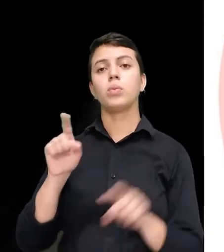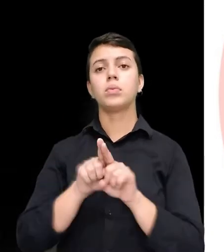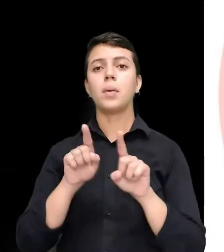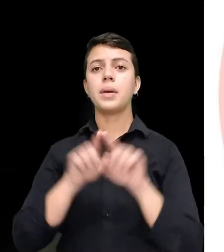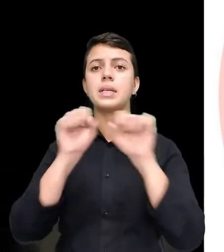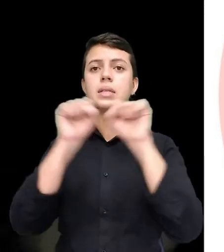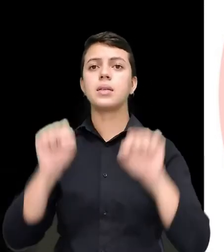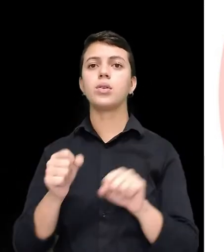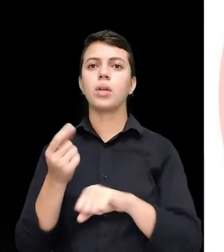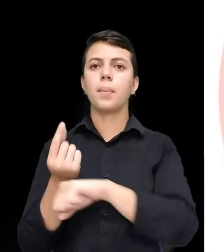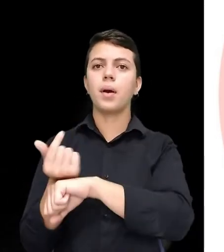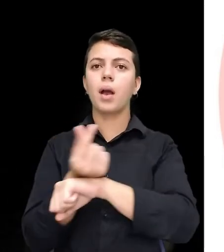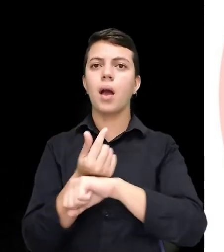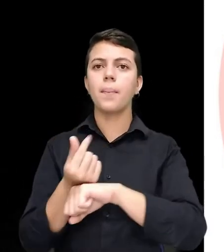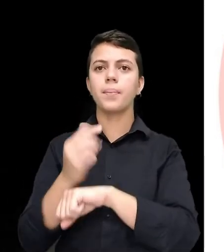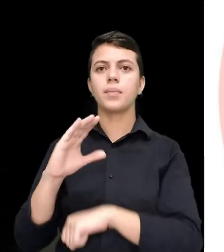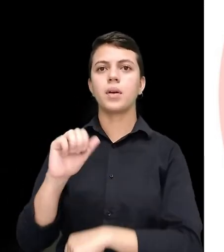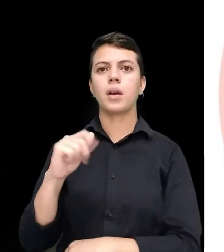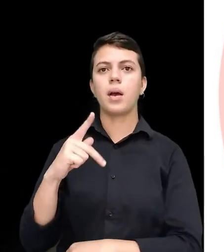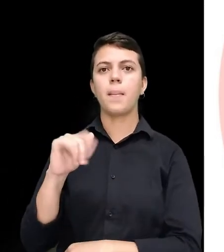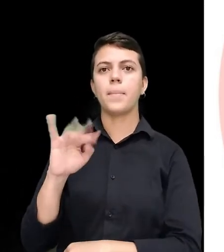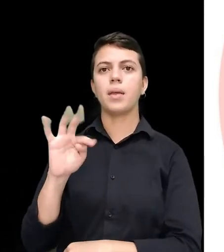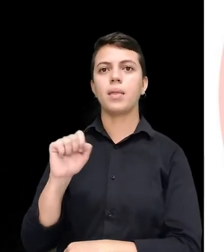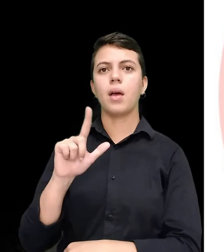capitalista. É importante